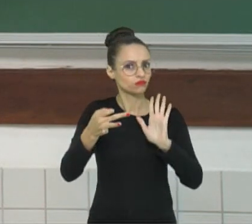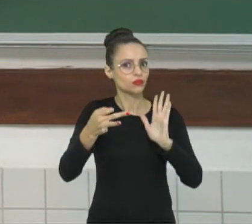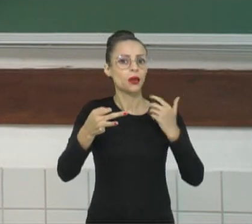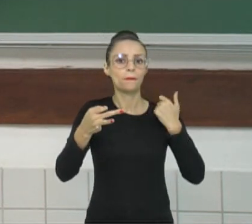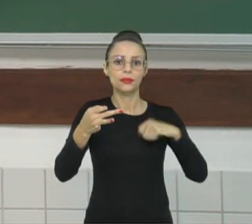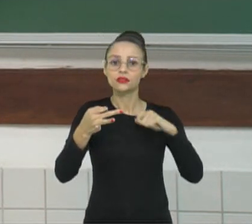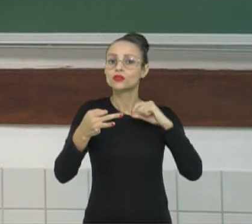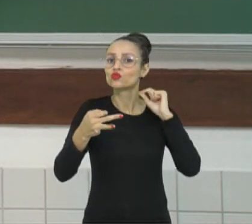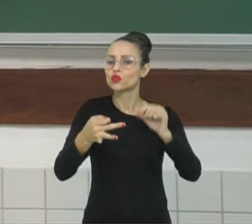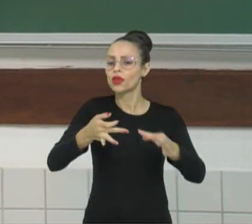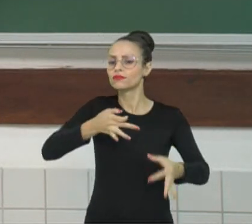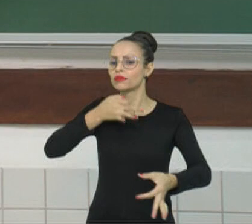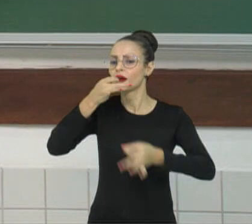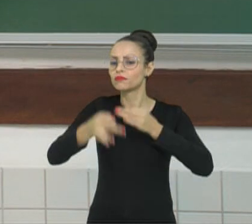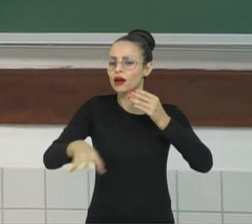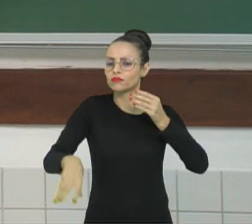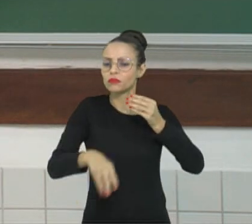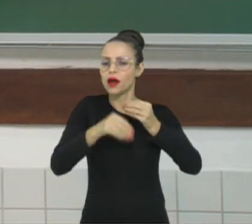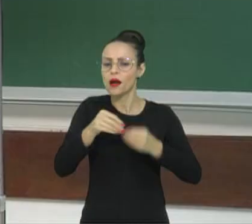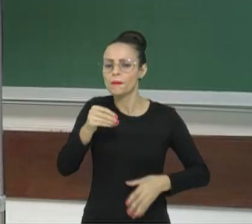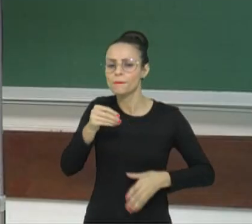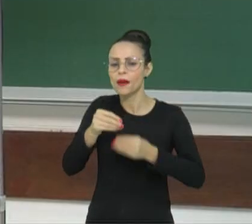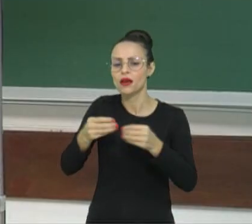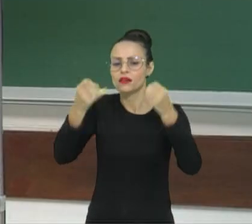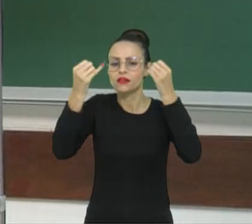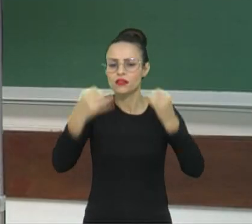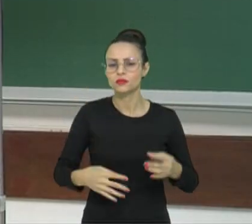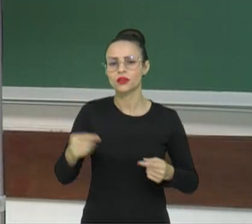que saibamos argumentar,